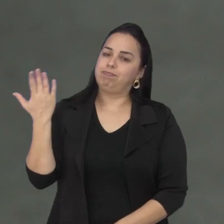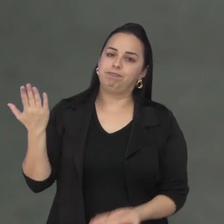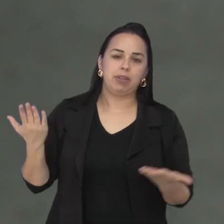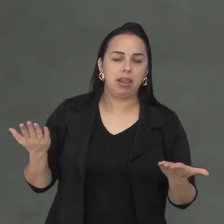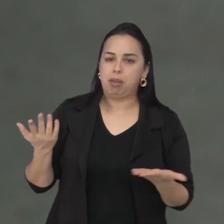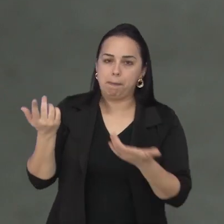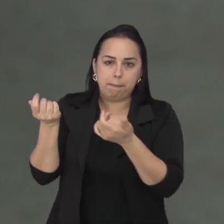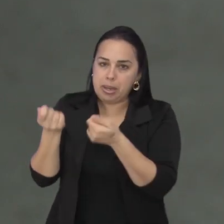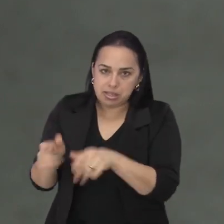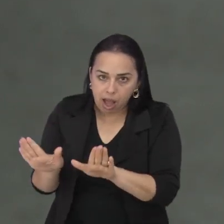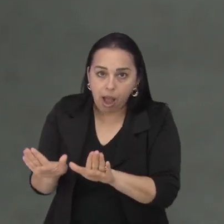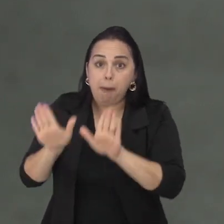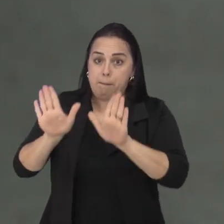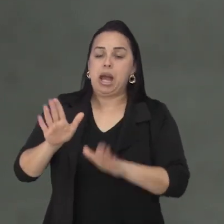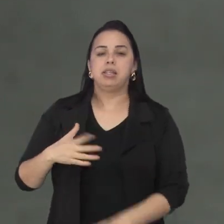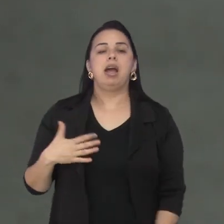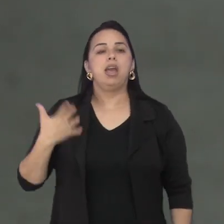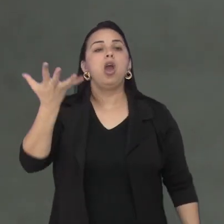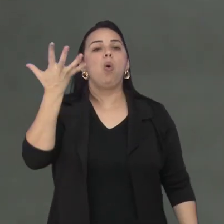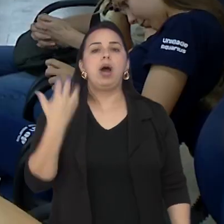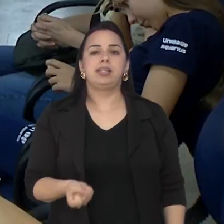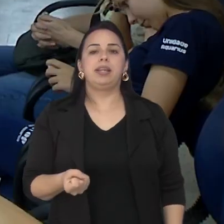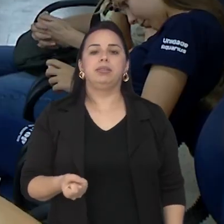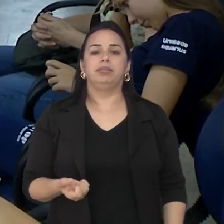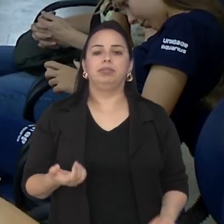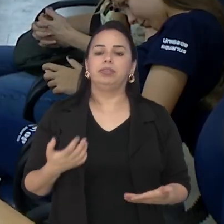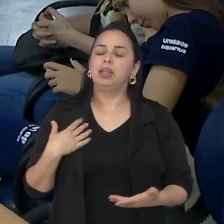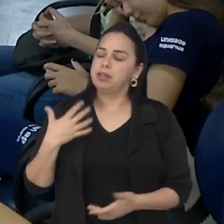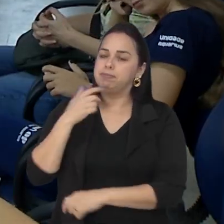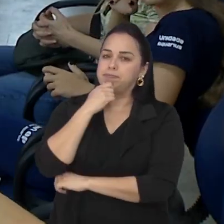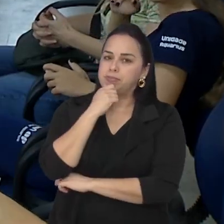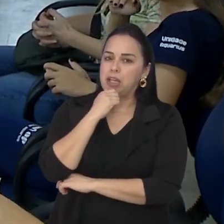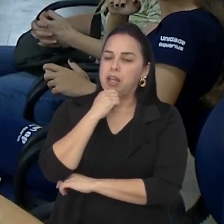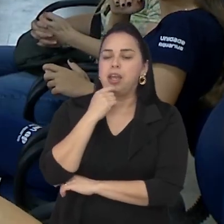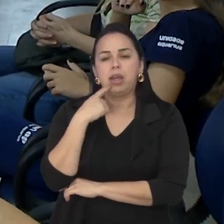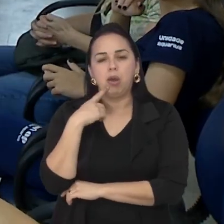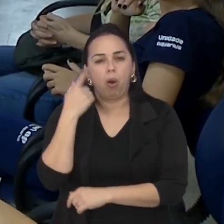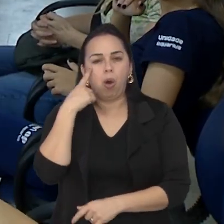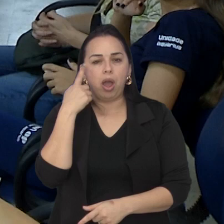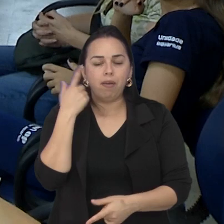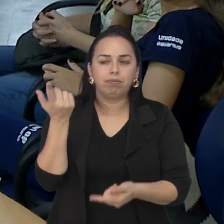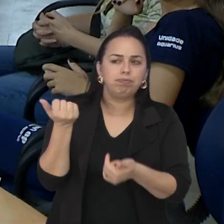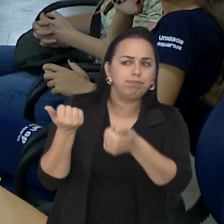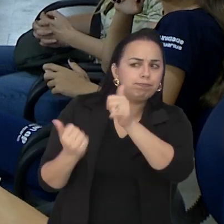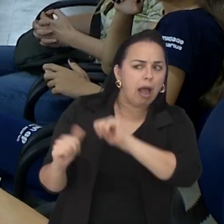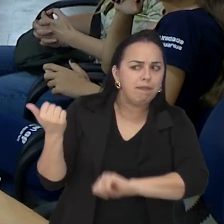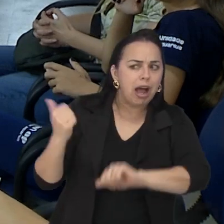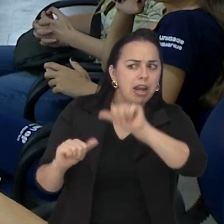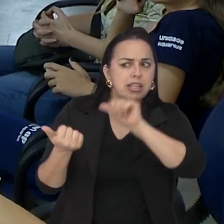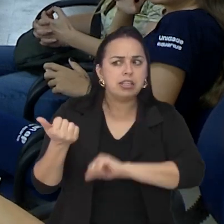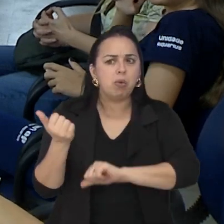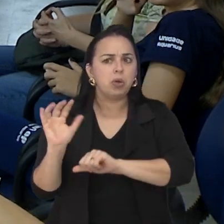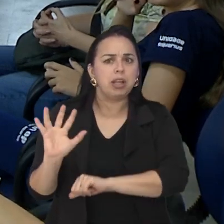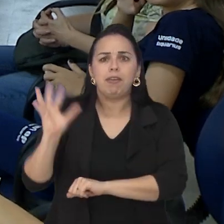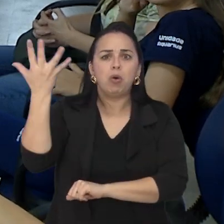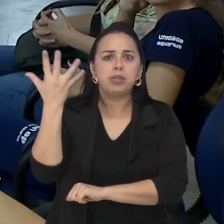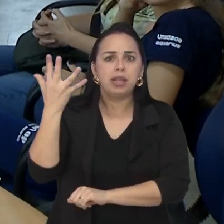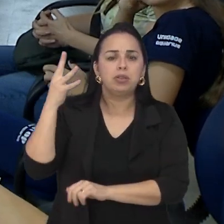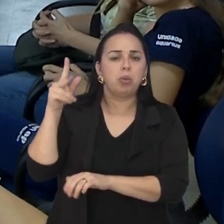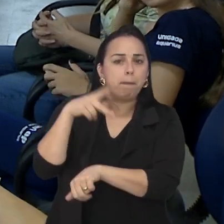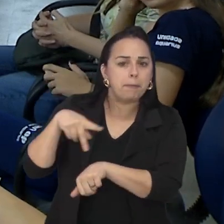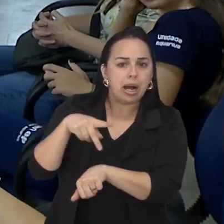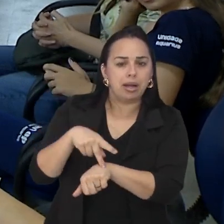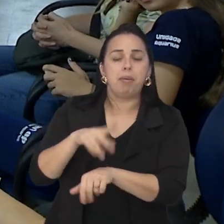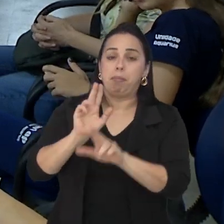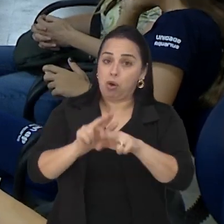não precisava, mas fez questão de participar. Eu analisei a situação do momento, do país, e eu senti necessidade de exercer